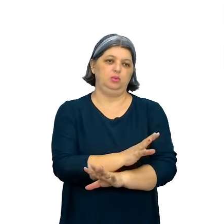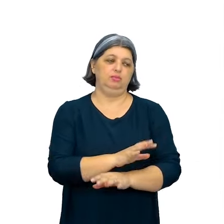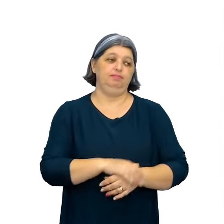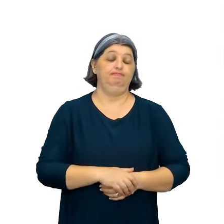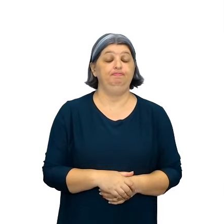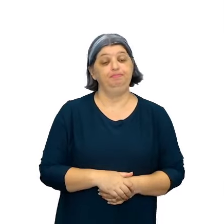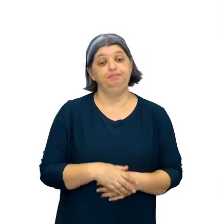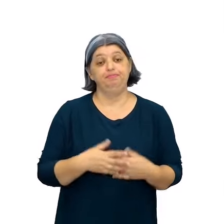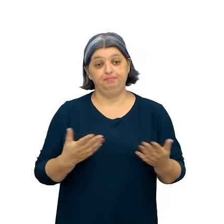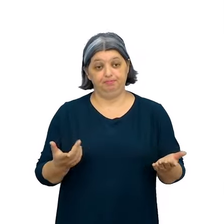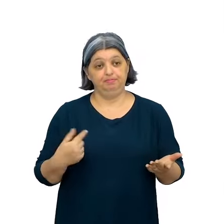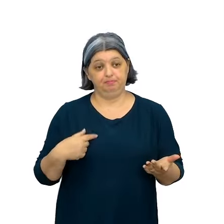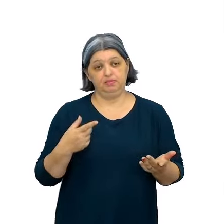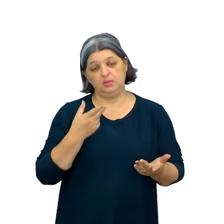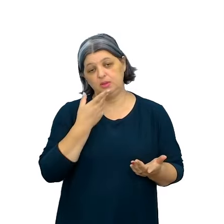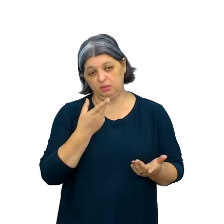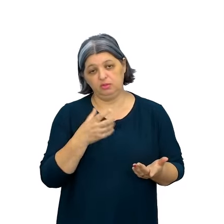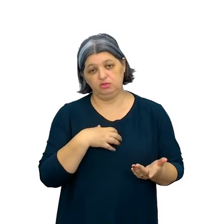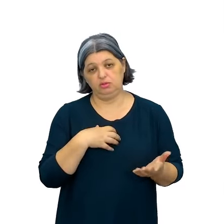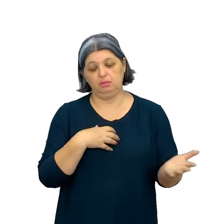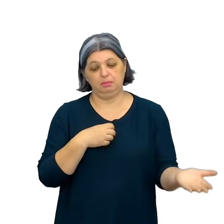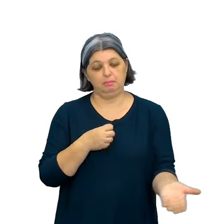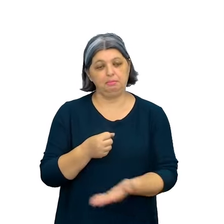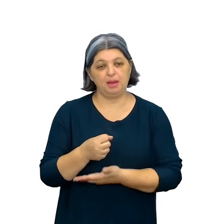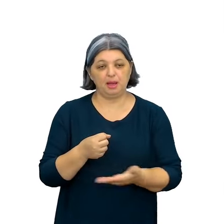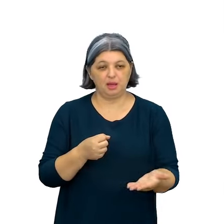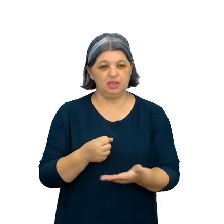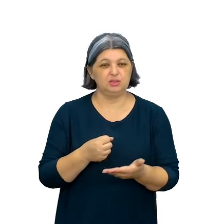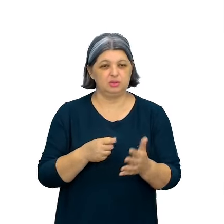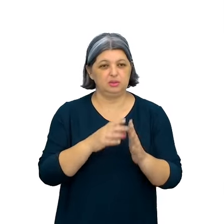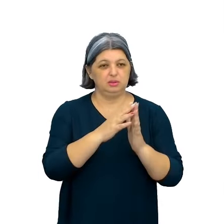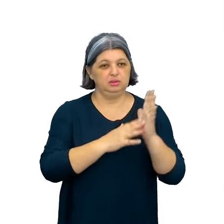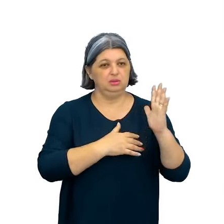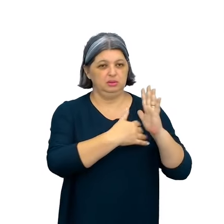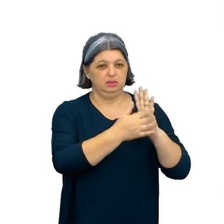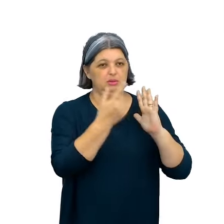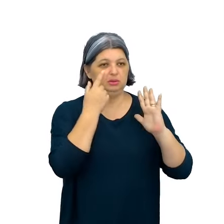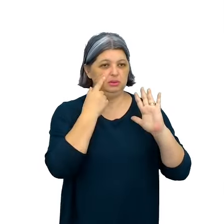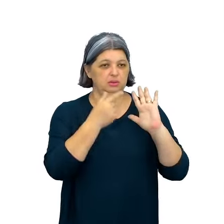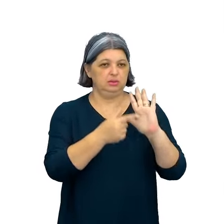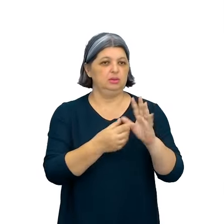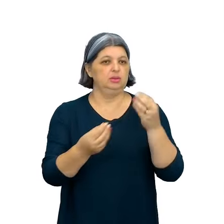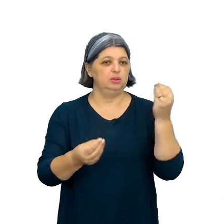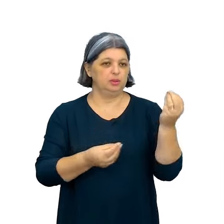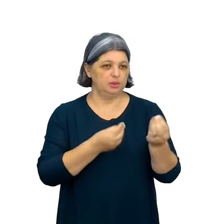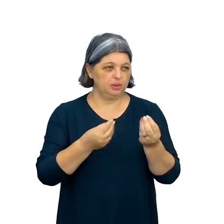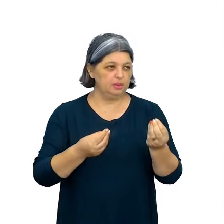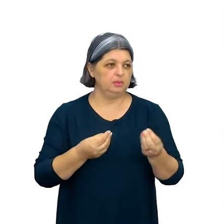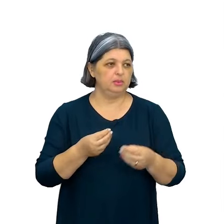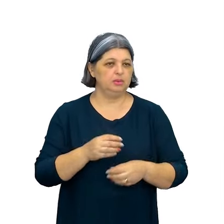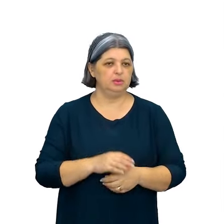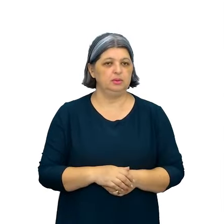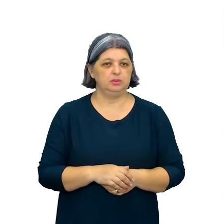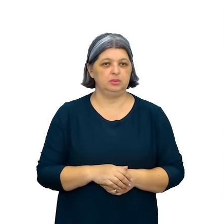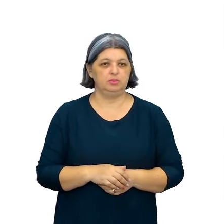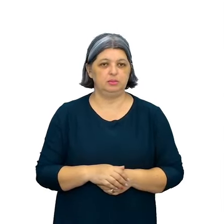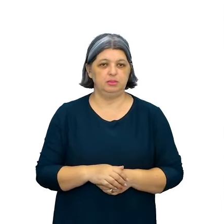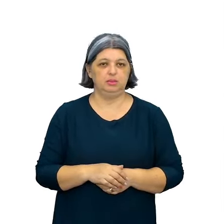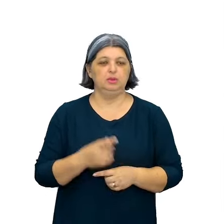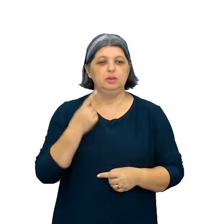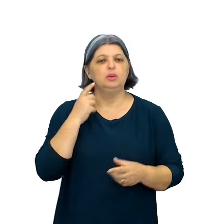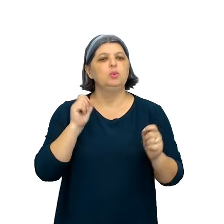Então, eu estou falando de uma forma bem básica, mas vou mostrar num quadro para os professores como isso poderia funcionar, né? O